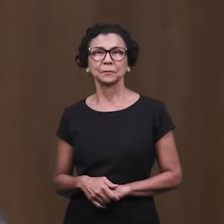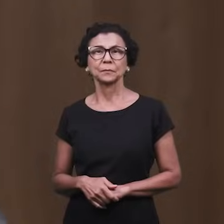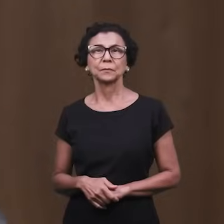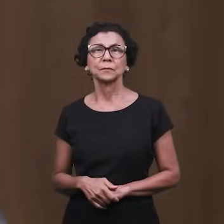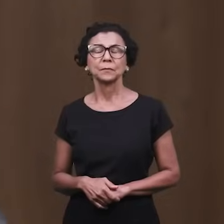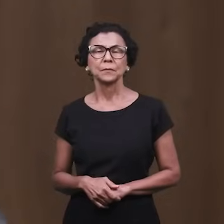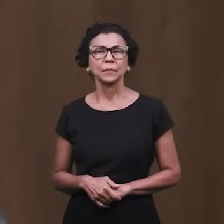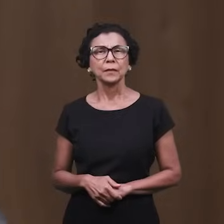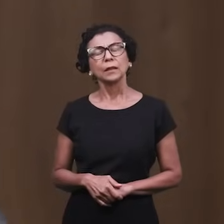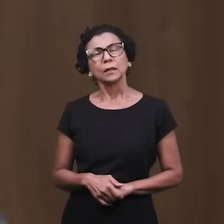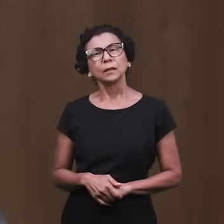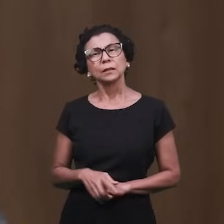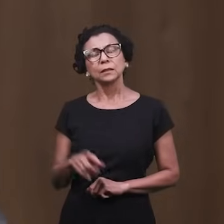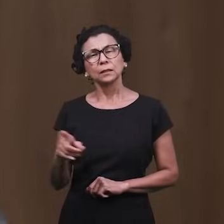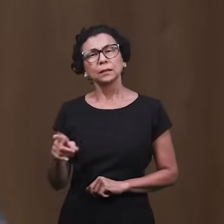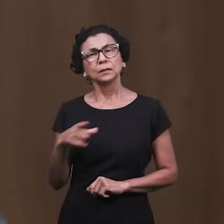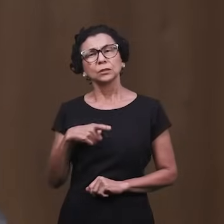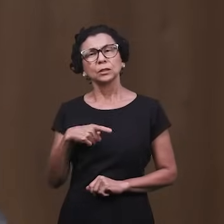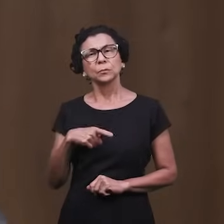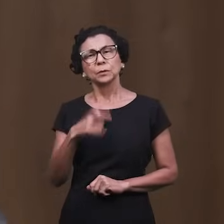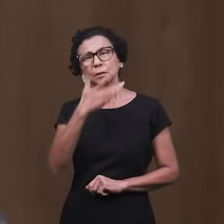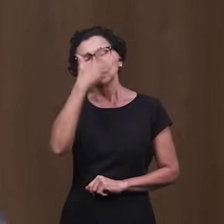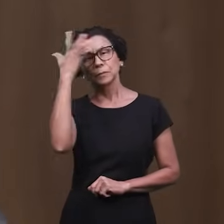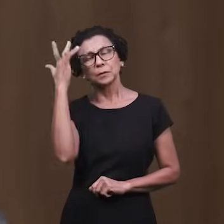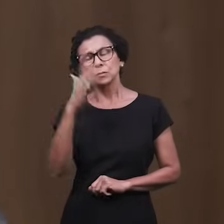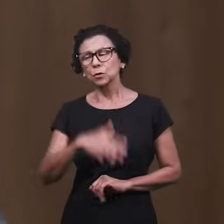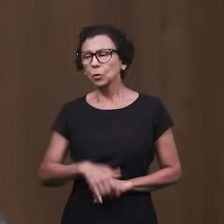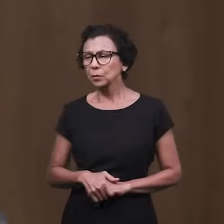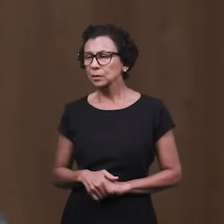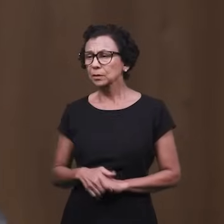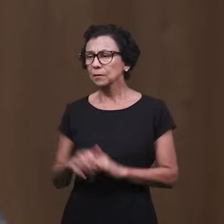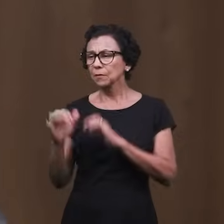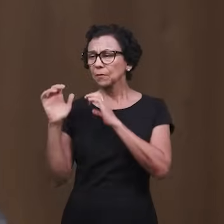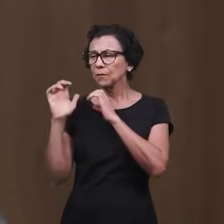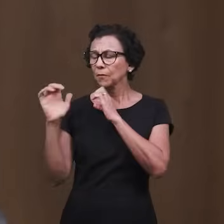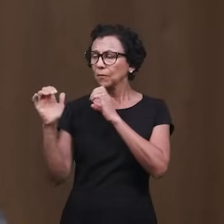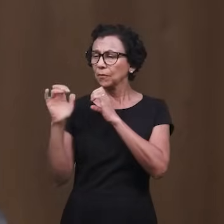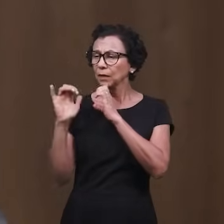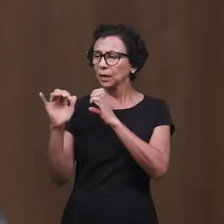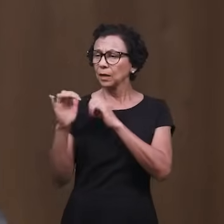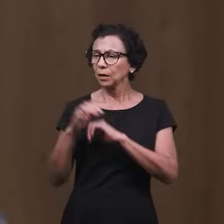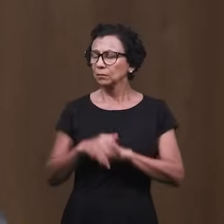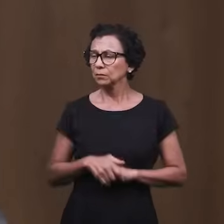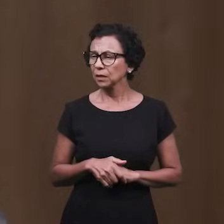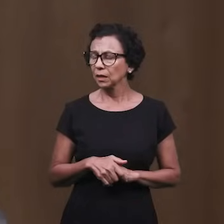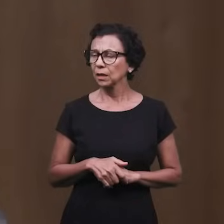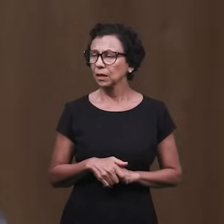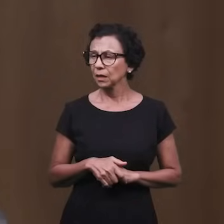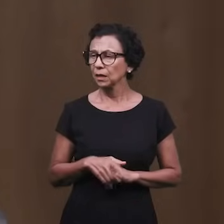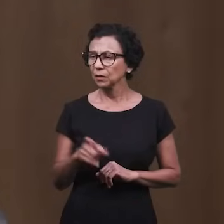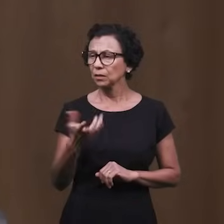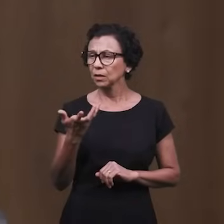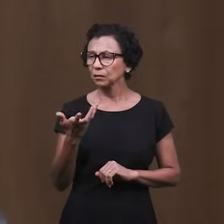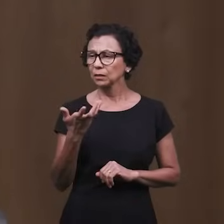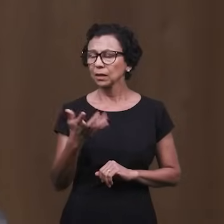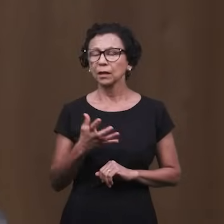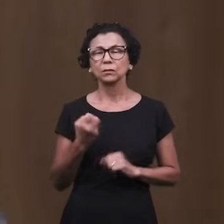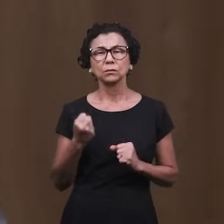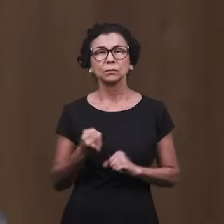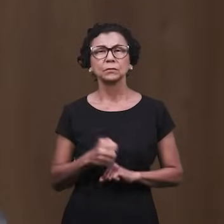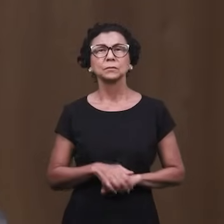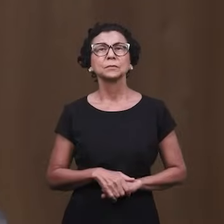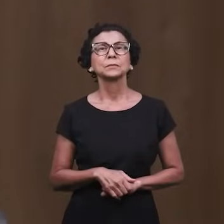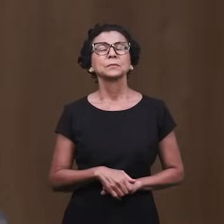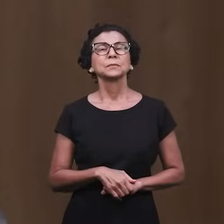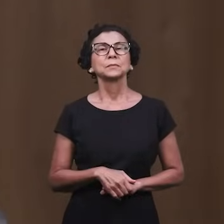mesmo. E tinha muitas flautas ali também. E eu me interessei, eu falei, poxa, eu quero tocar um instrumento melhor. Então, assim, melhor que eu pudesse